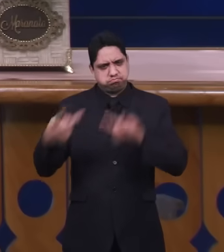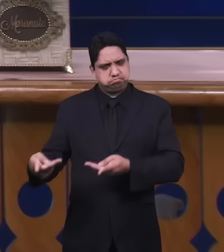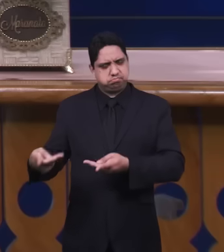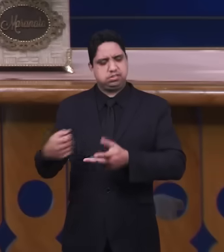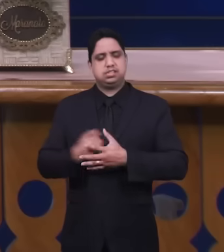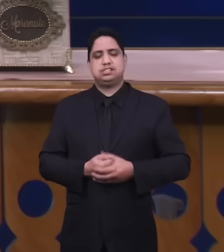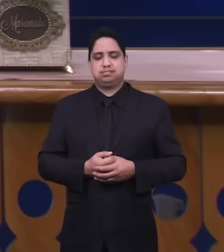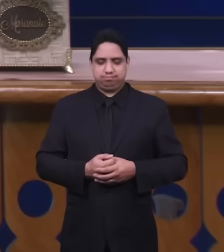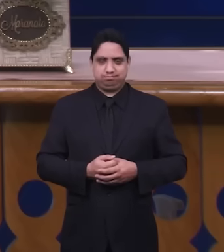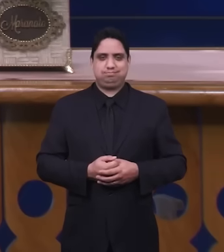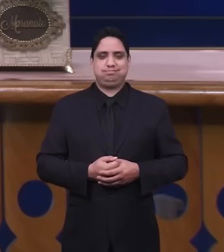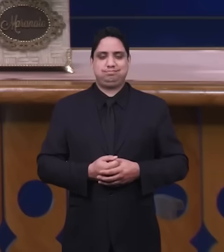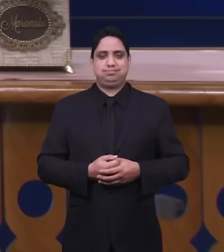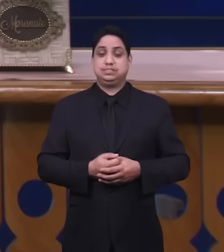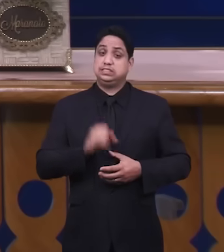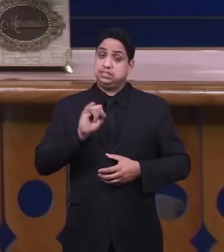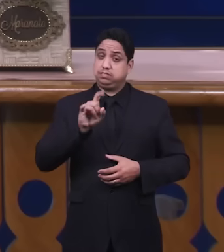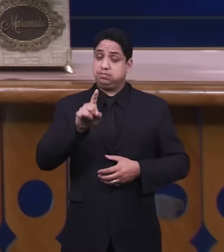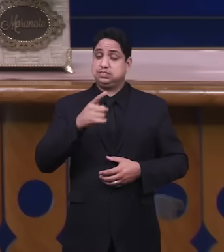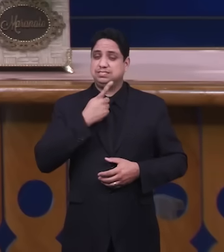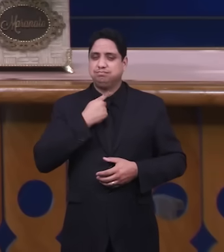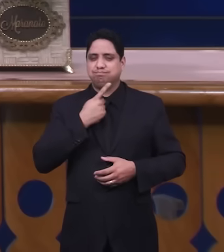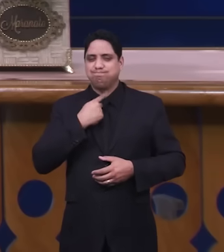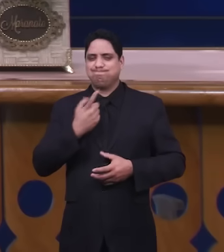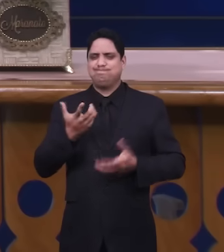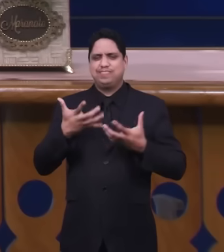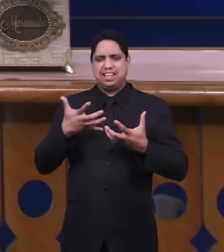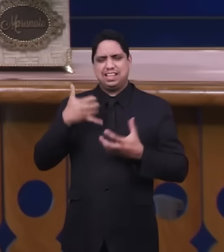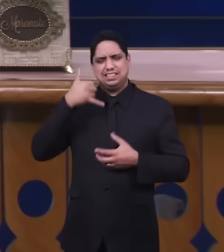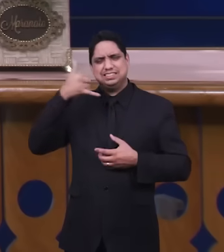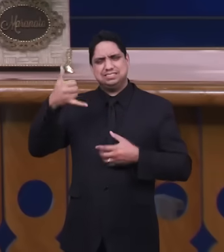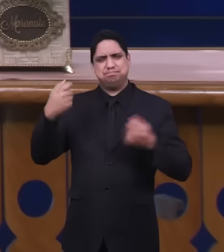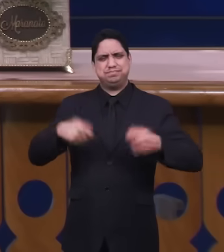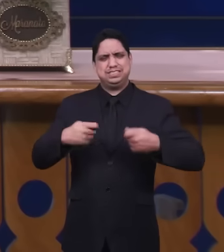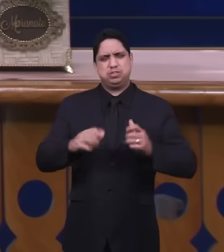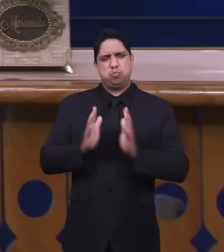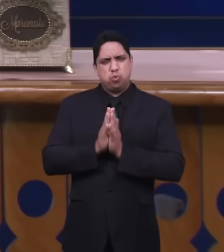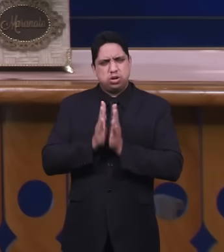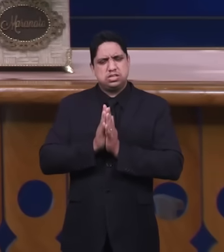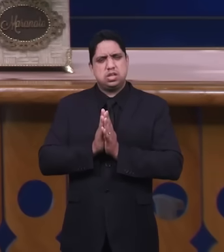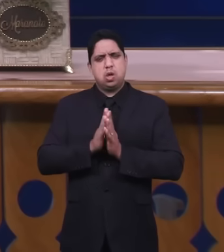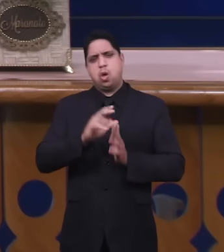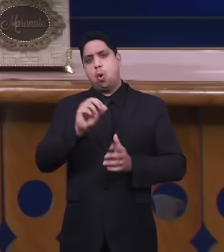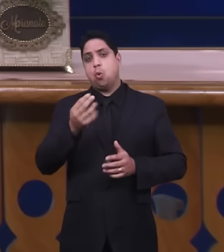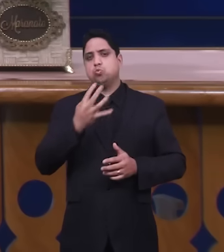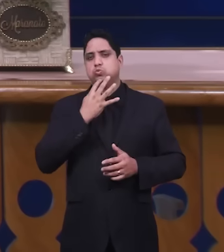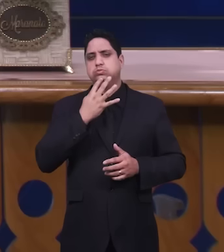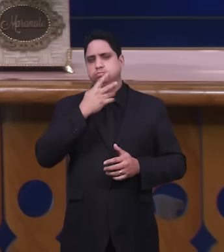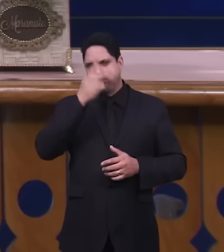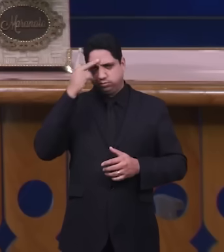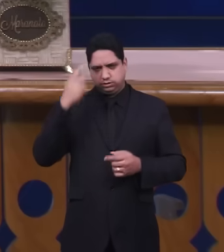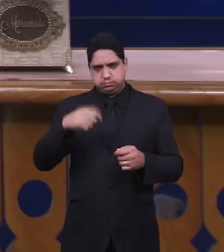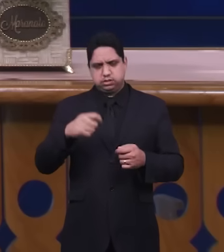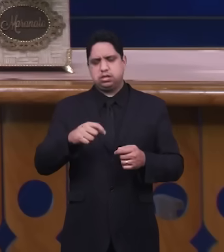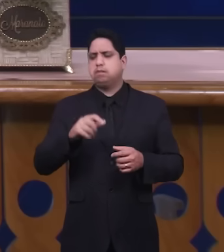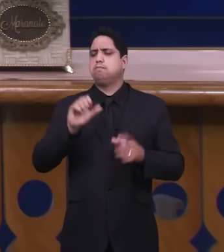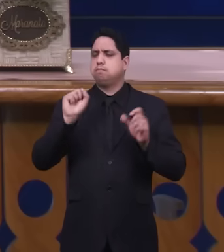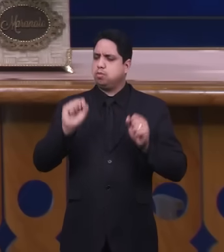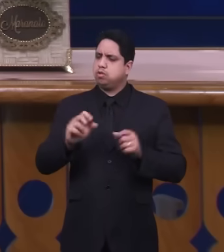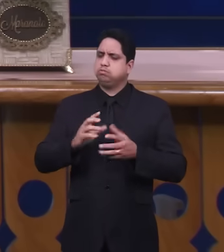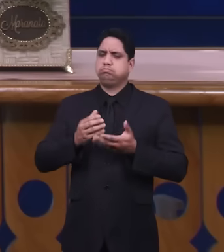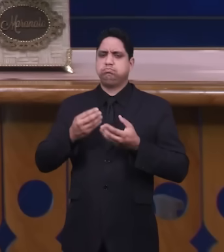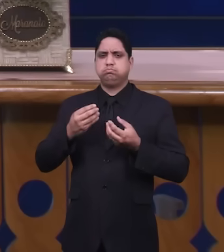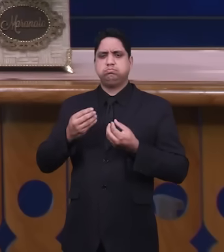membros da Igreja Cristã Maranata. Se você está nessa condição, se você precisa de uma oração ou conhece alguém que precisa, não hesite